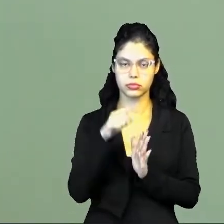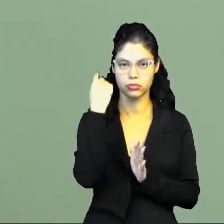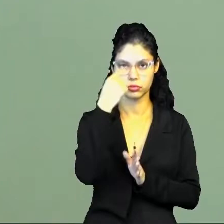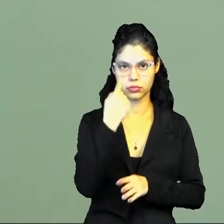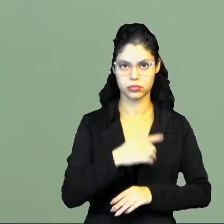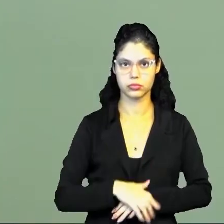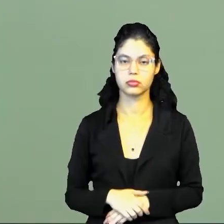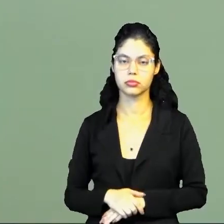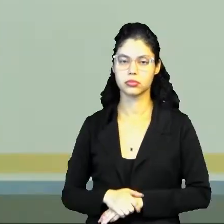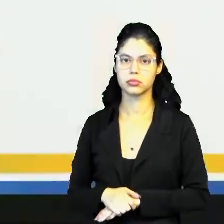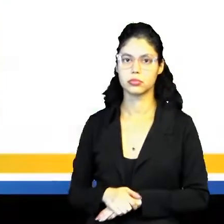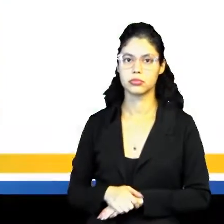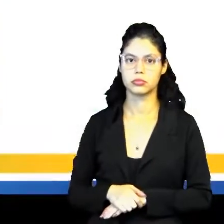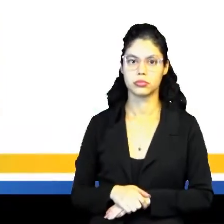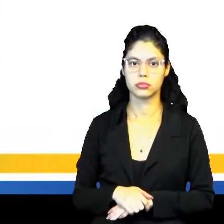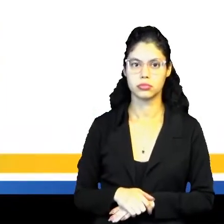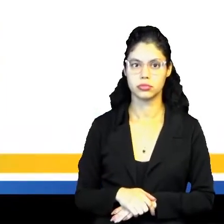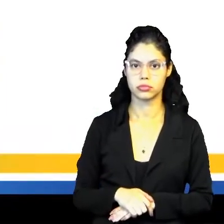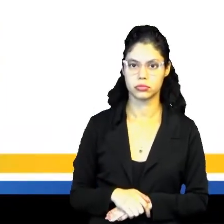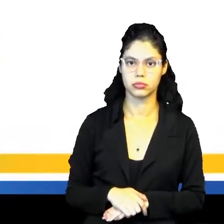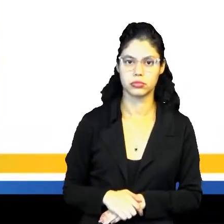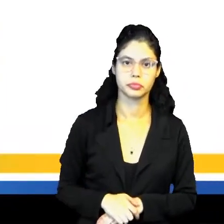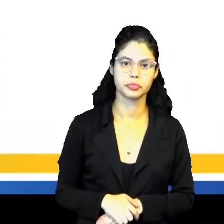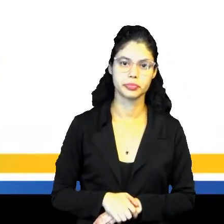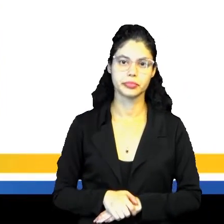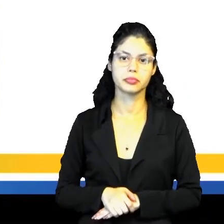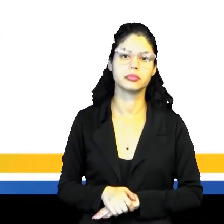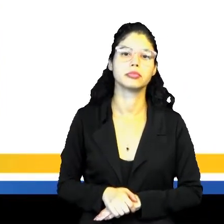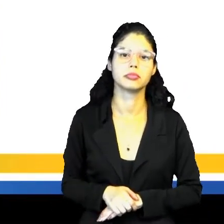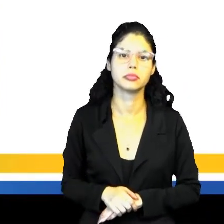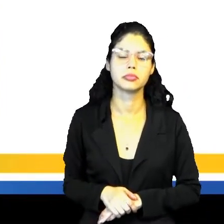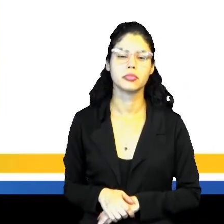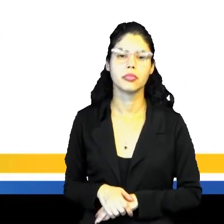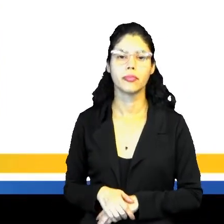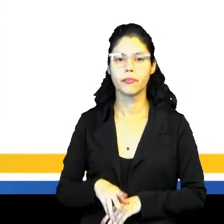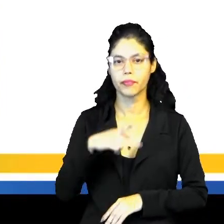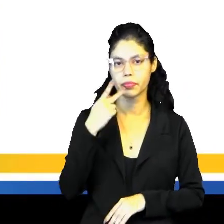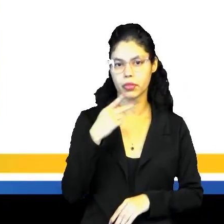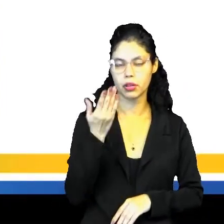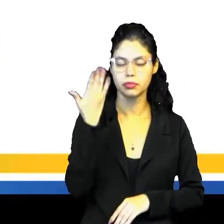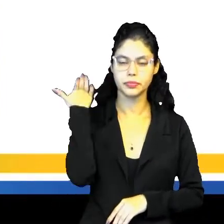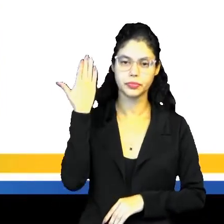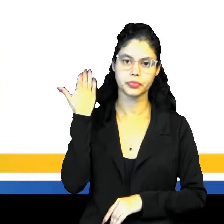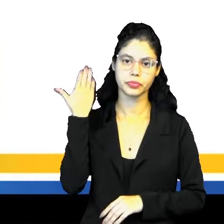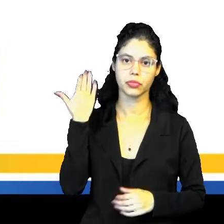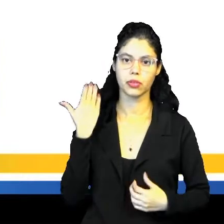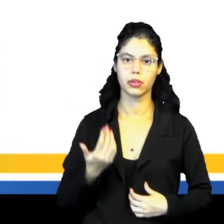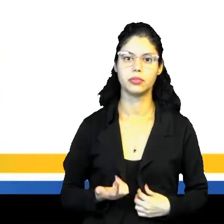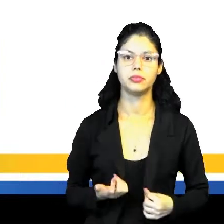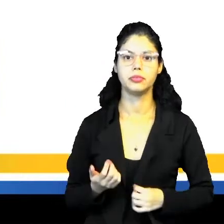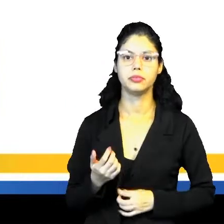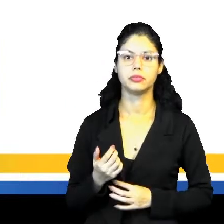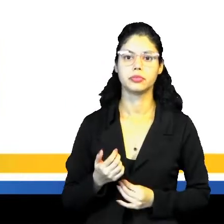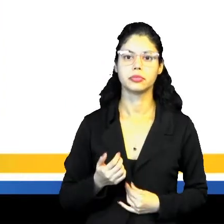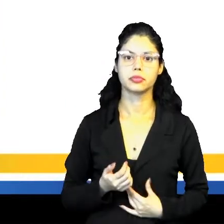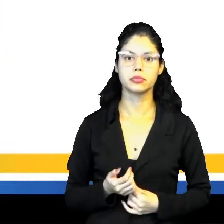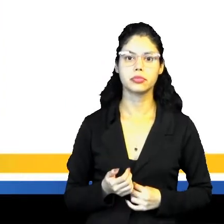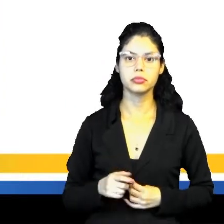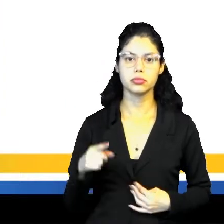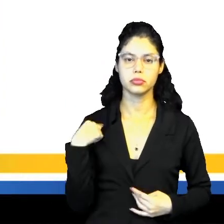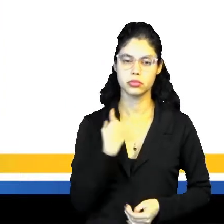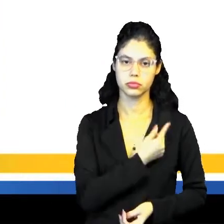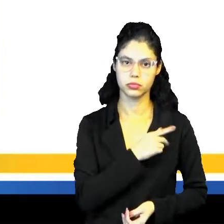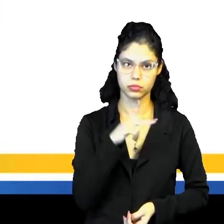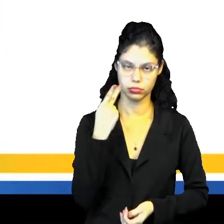espanhola. Slide na tela. Hablar de passado. Então, como o próprio nome já diz, né, a gente